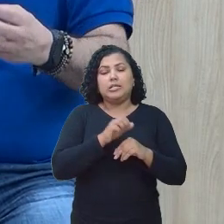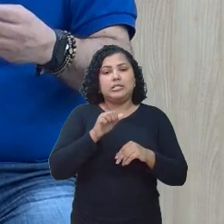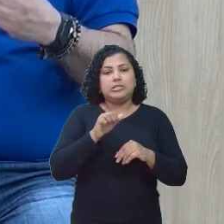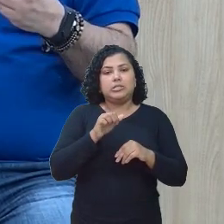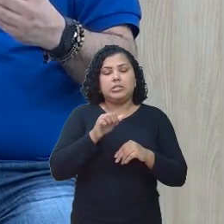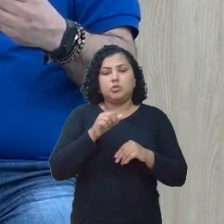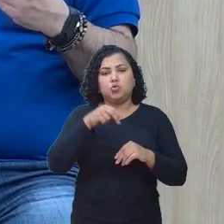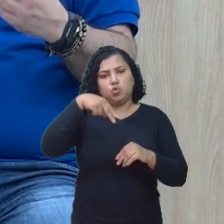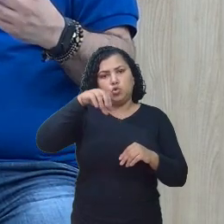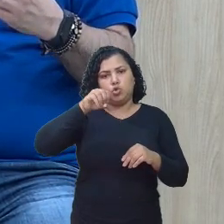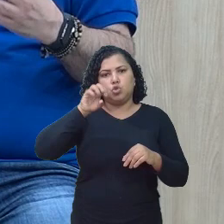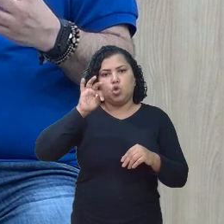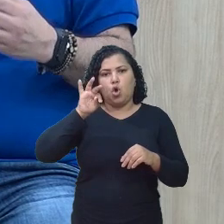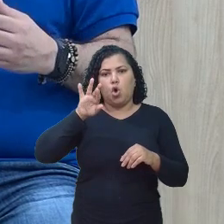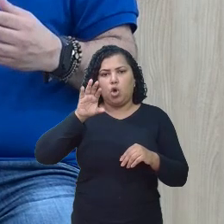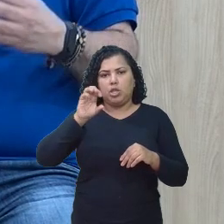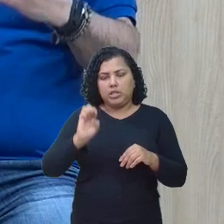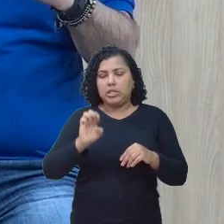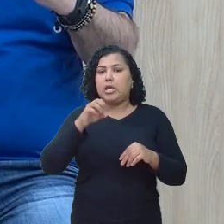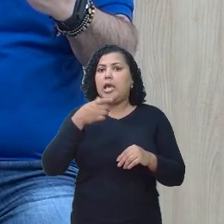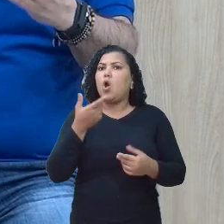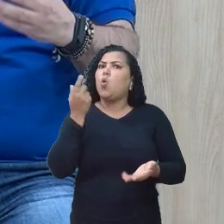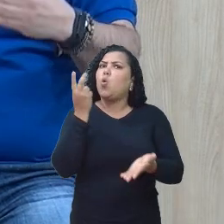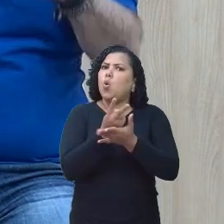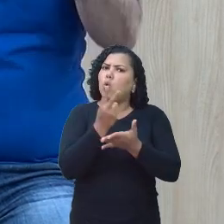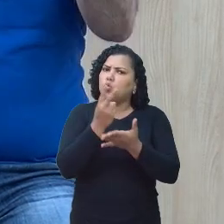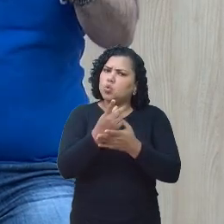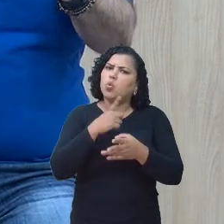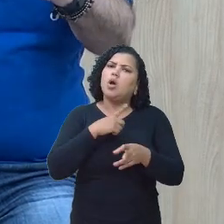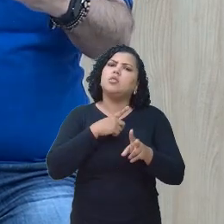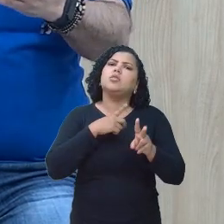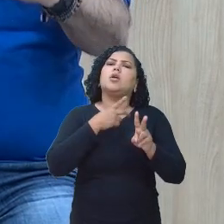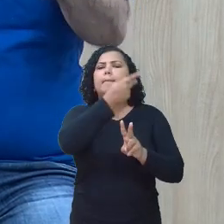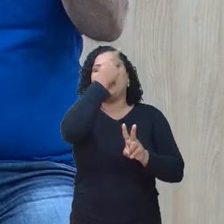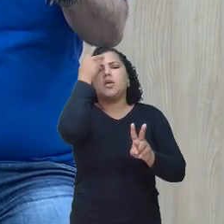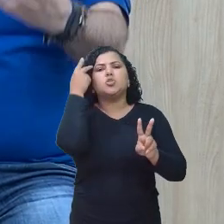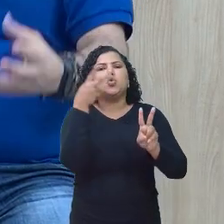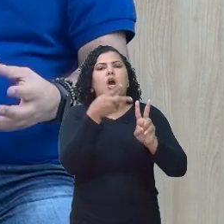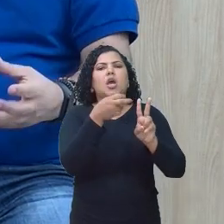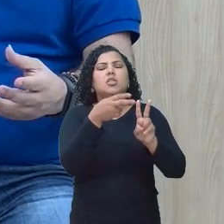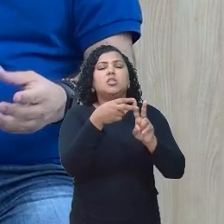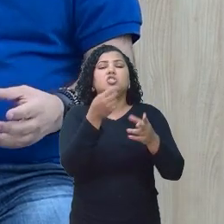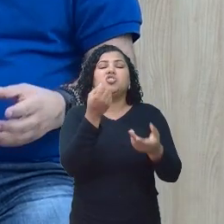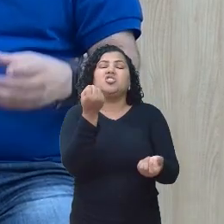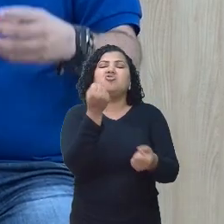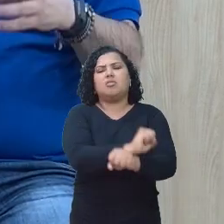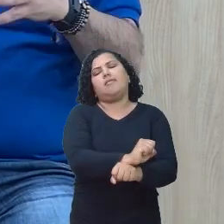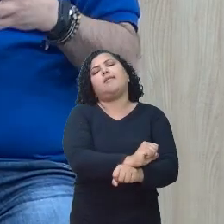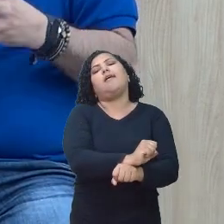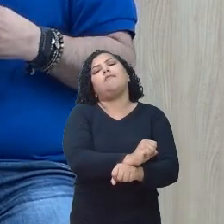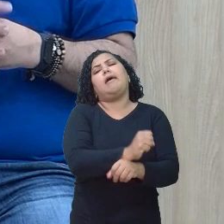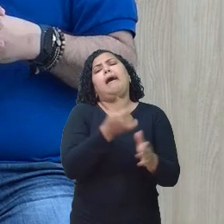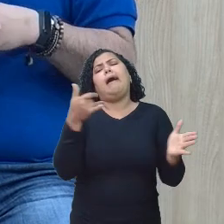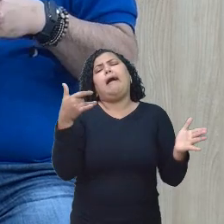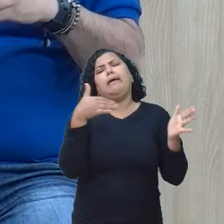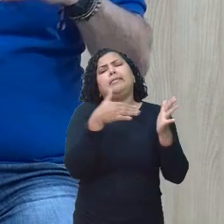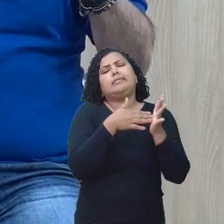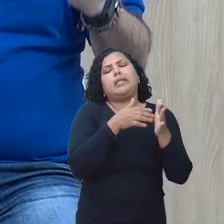da mão de obra escrava indígena ela continuou até o século XVIII. Né?